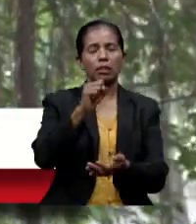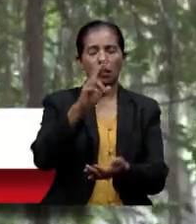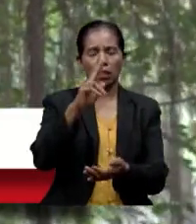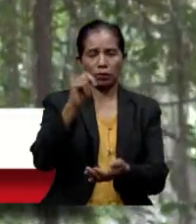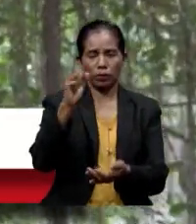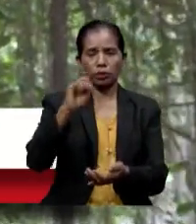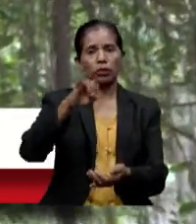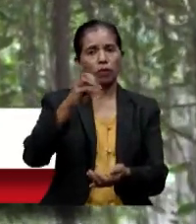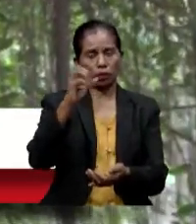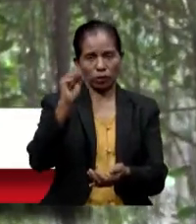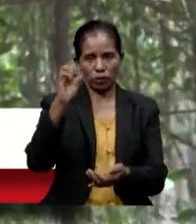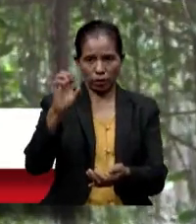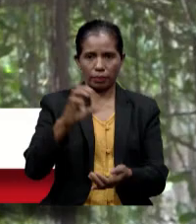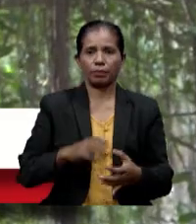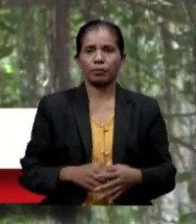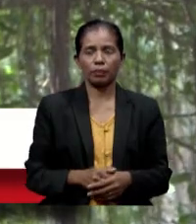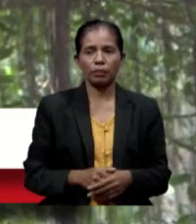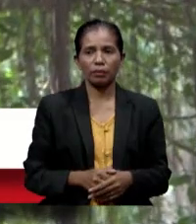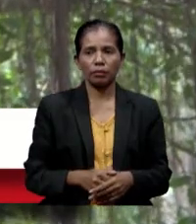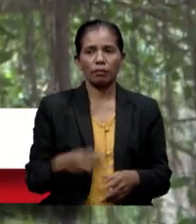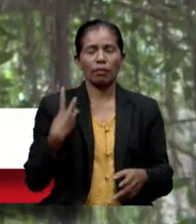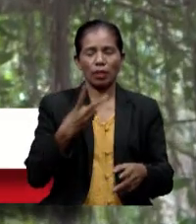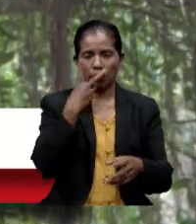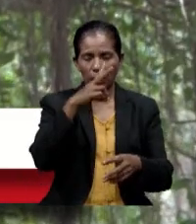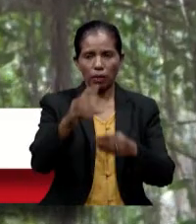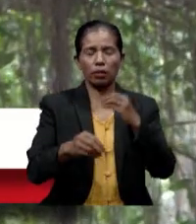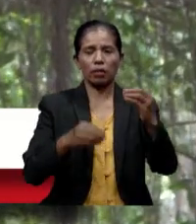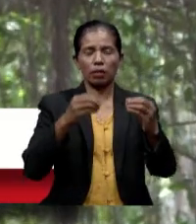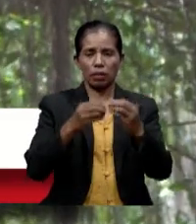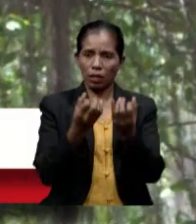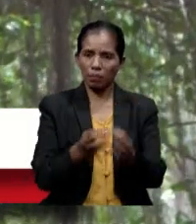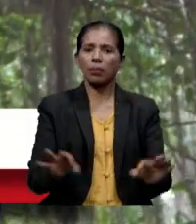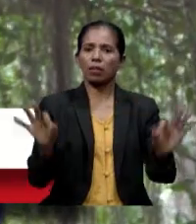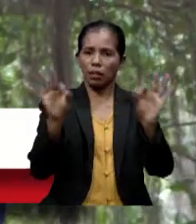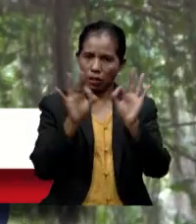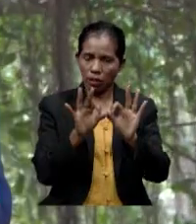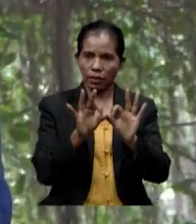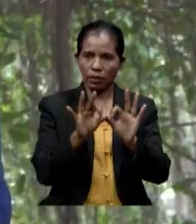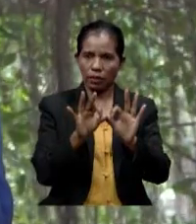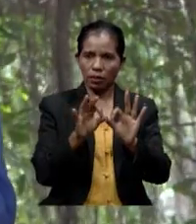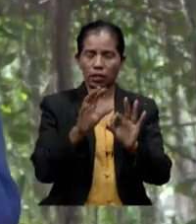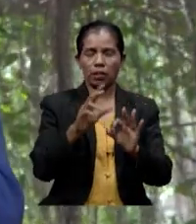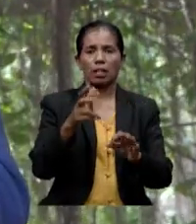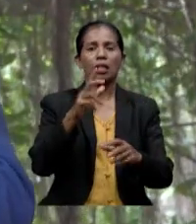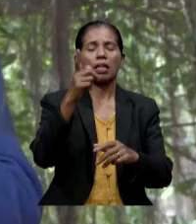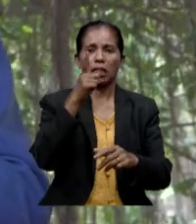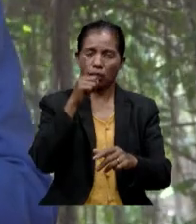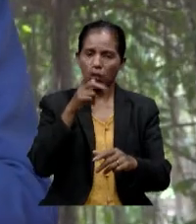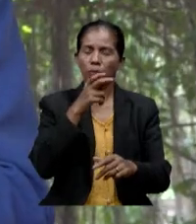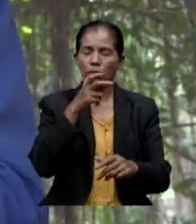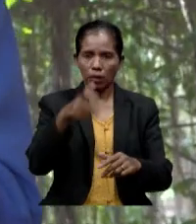Nesta intervenção que ouvimos, percebemos bem a importância da língua portuguesa aqui em